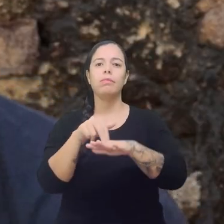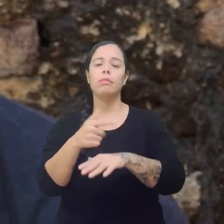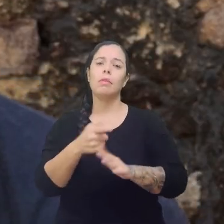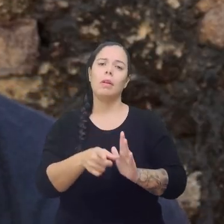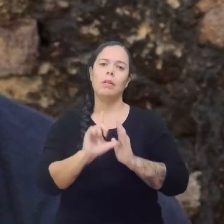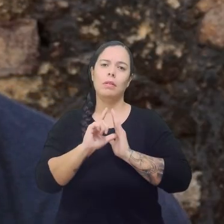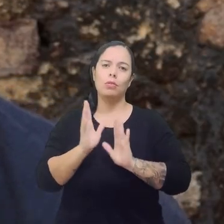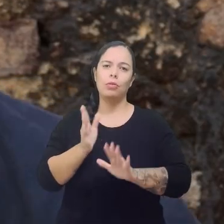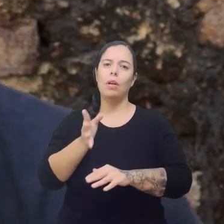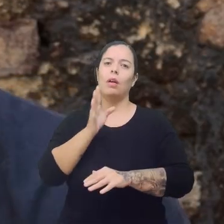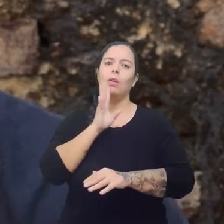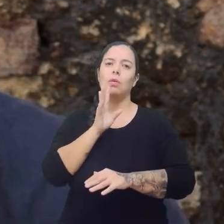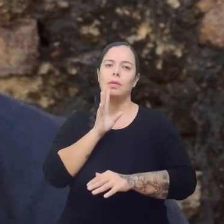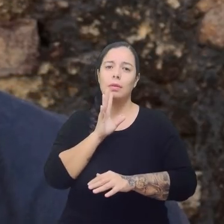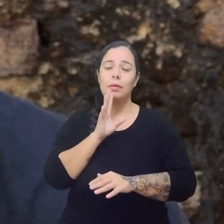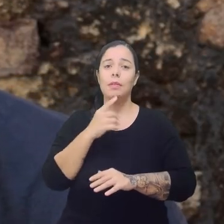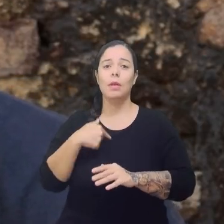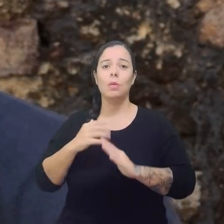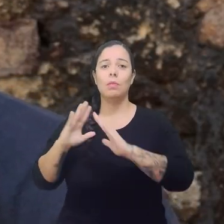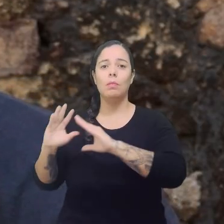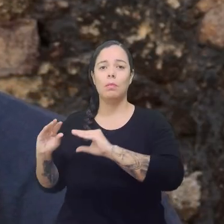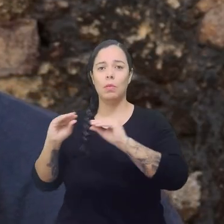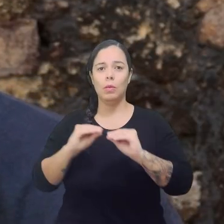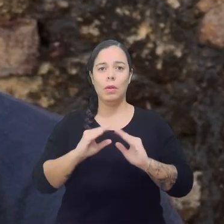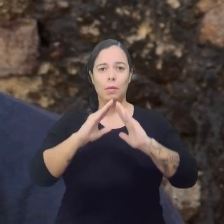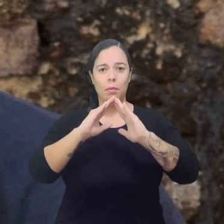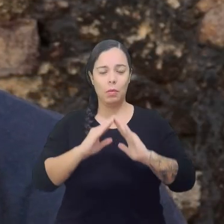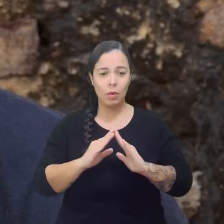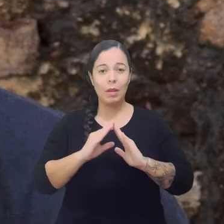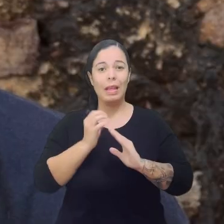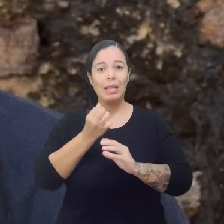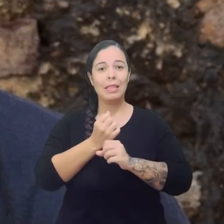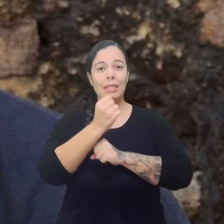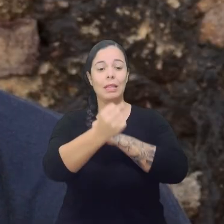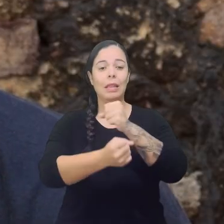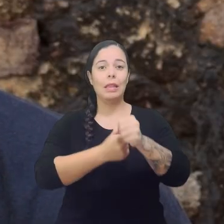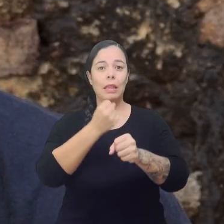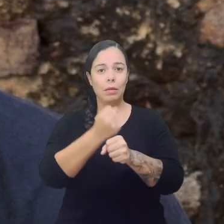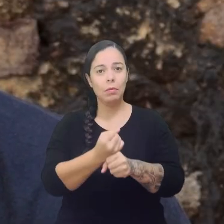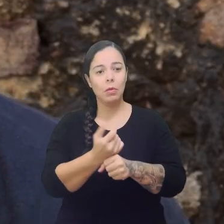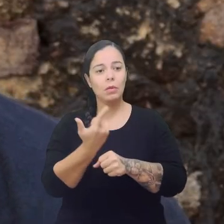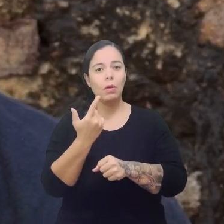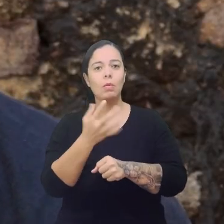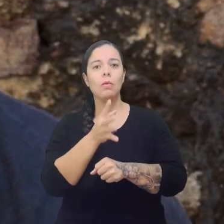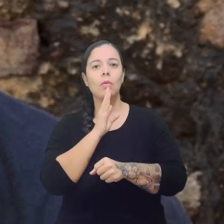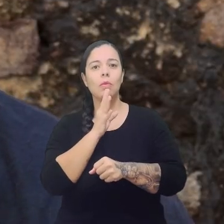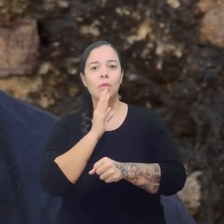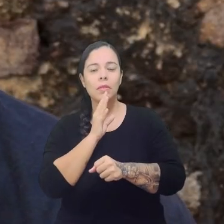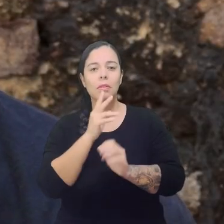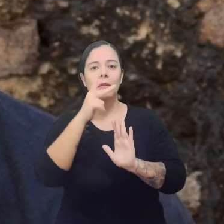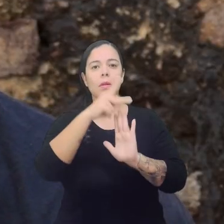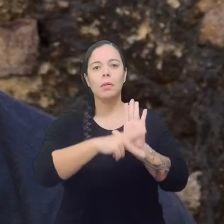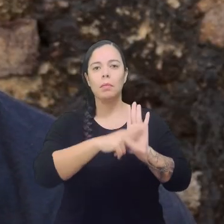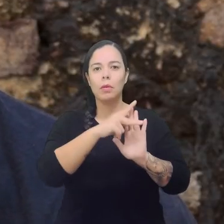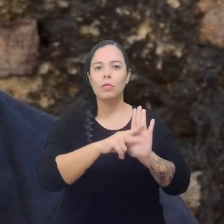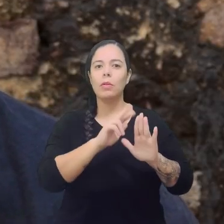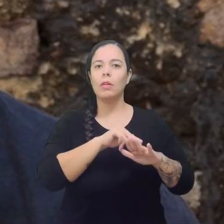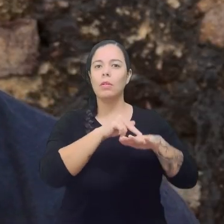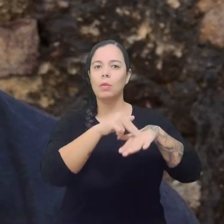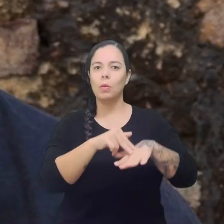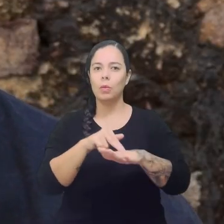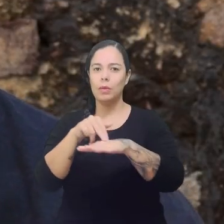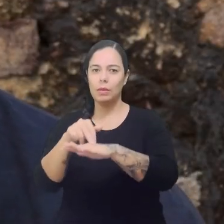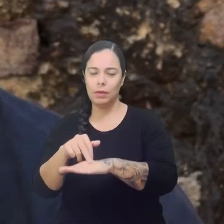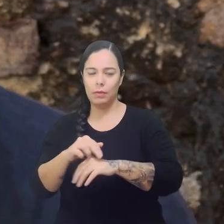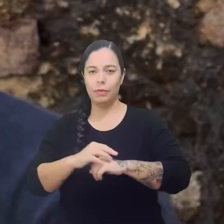morar aqui, de estar morando definitivamente em Camboinhas, e conheci o projeto lá de windsurf, que era um projeto